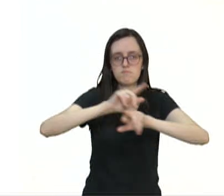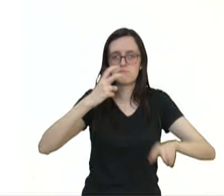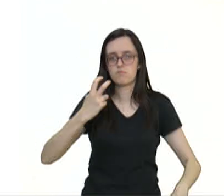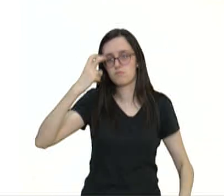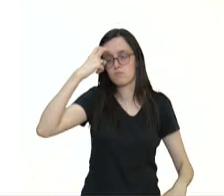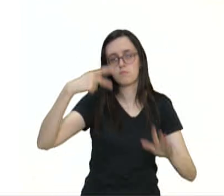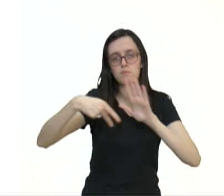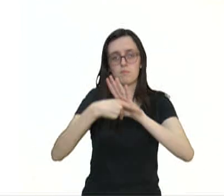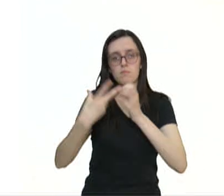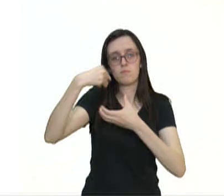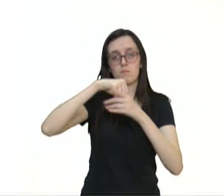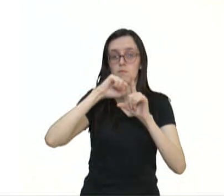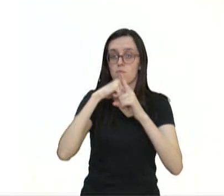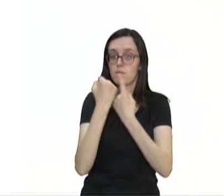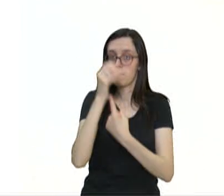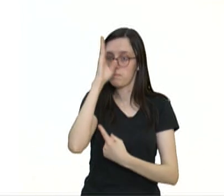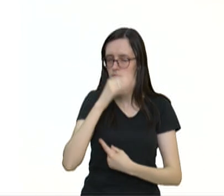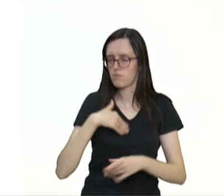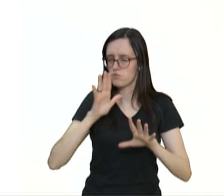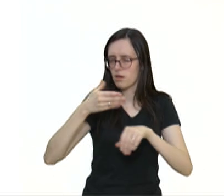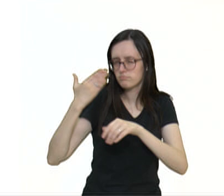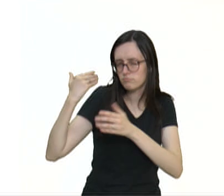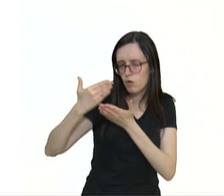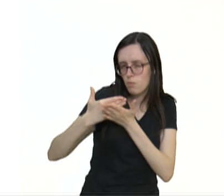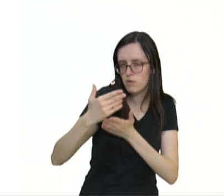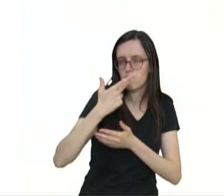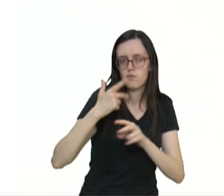sociedade brasileira, que eu já comecei falando para vocês.